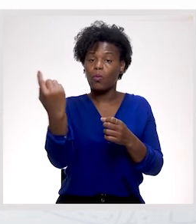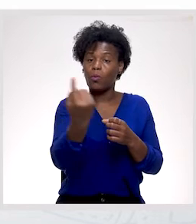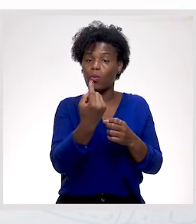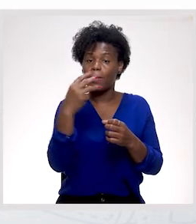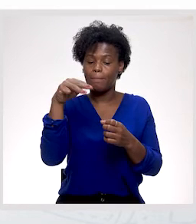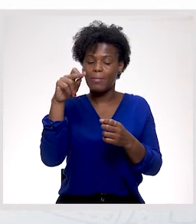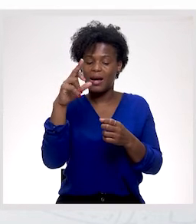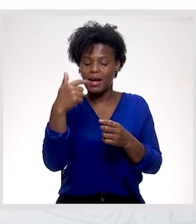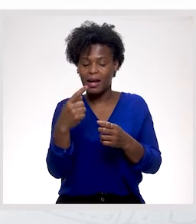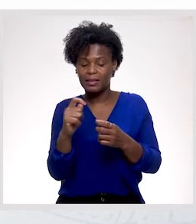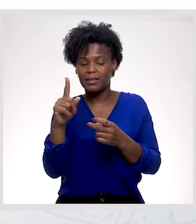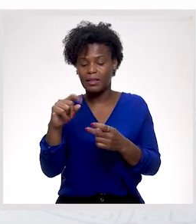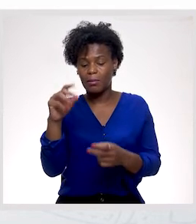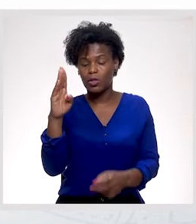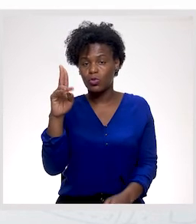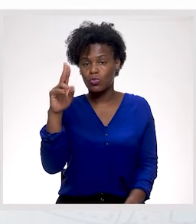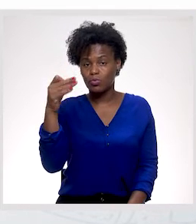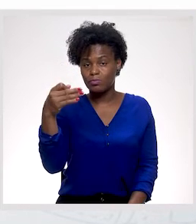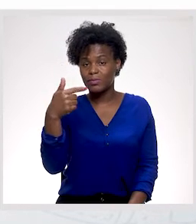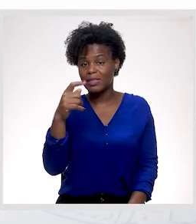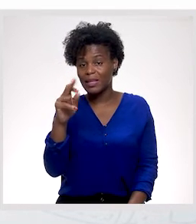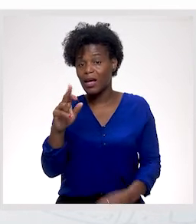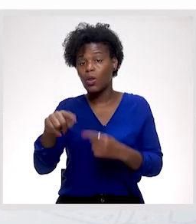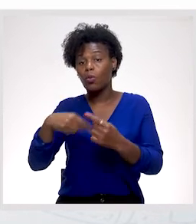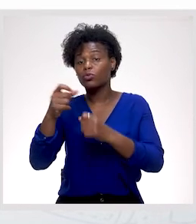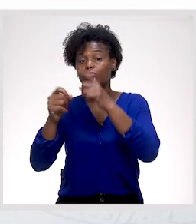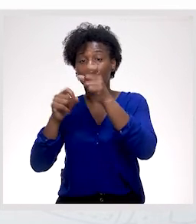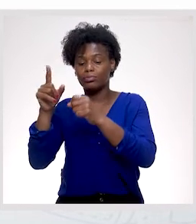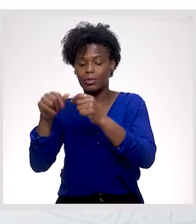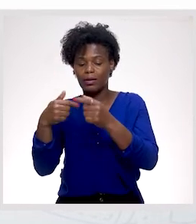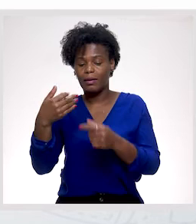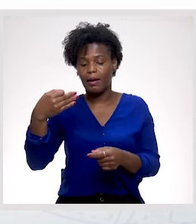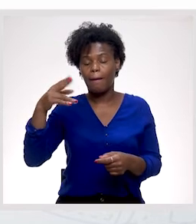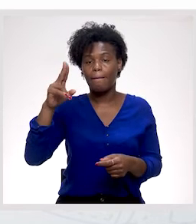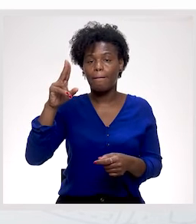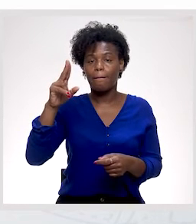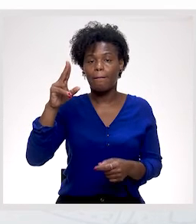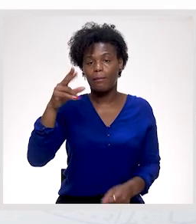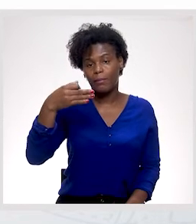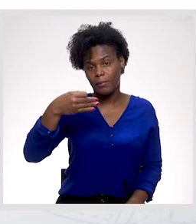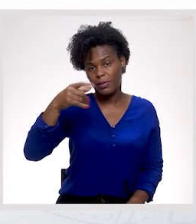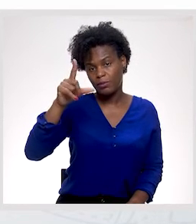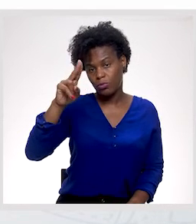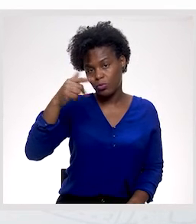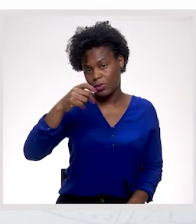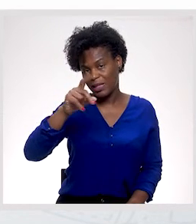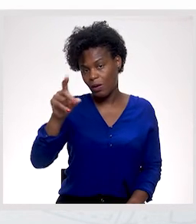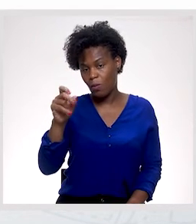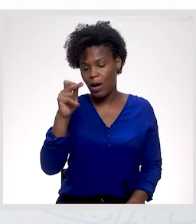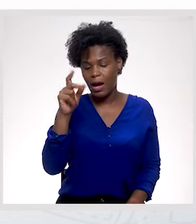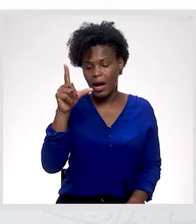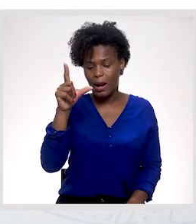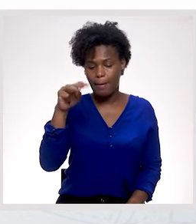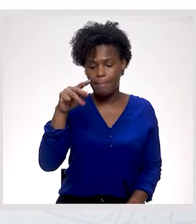de Júpiter, e temos os outros astros. Temos Plutão, Haumea, Makemake